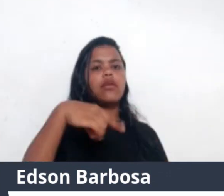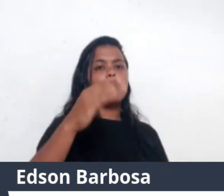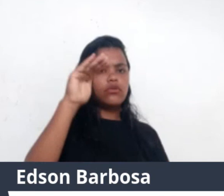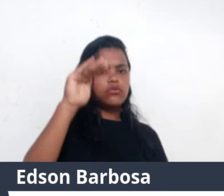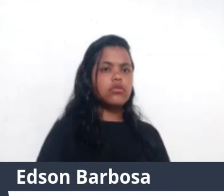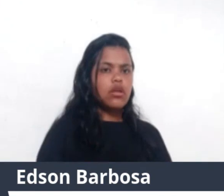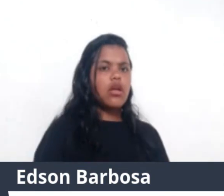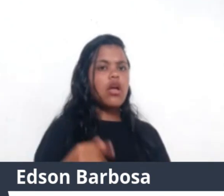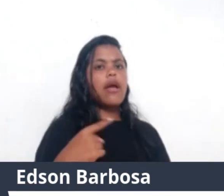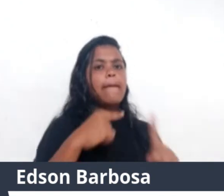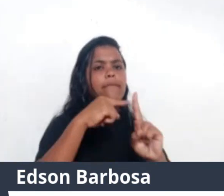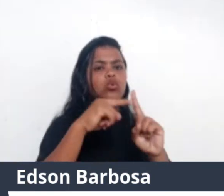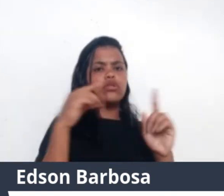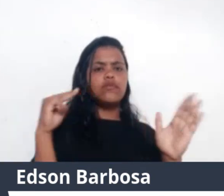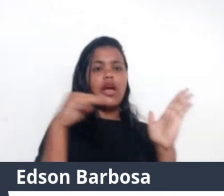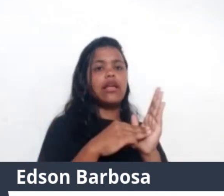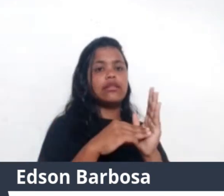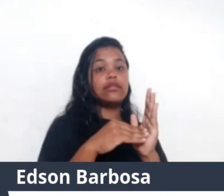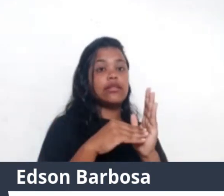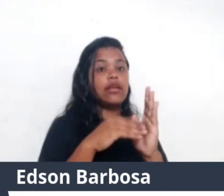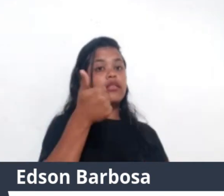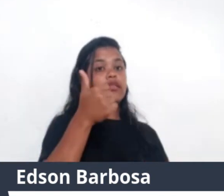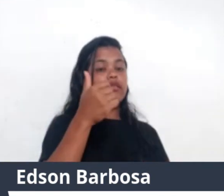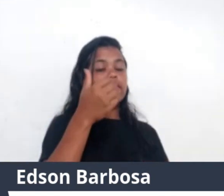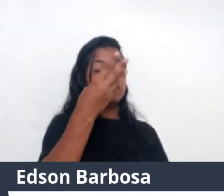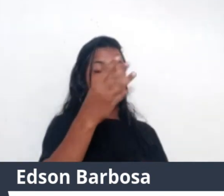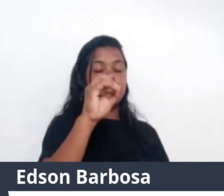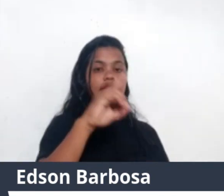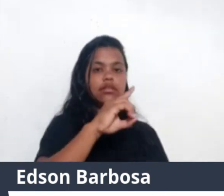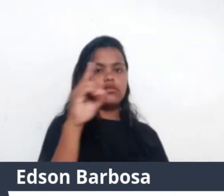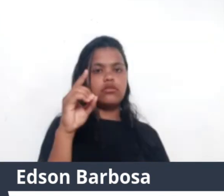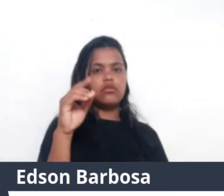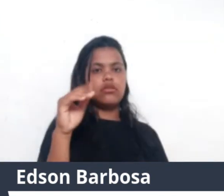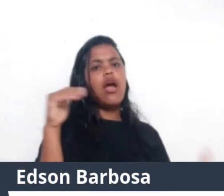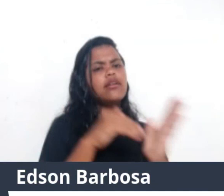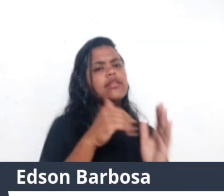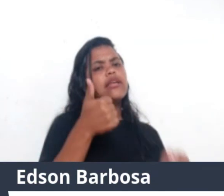torno de 30 dias. No geral, a gente preconiza que é em torno de 15 a 21 dias, mas